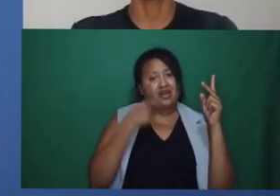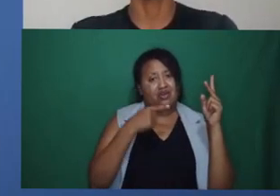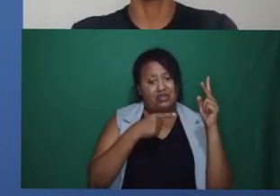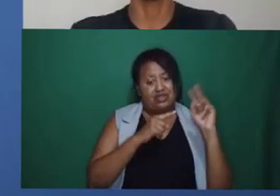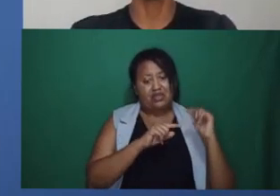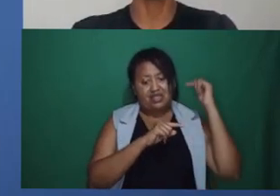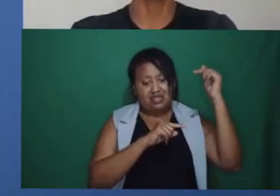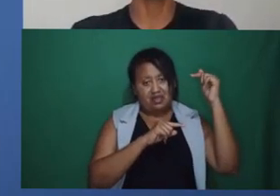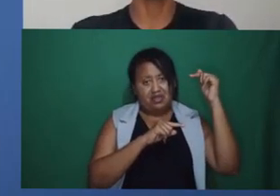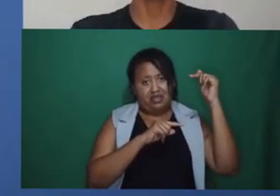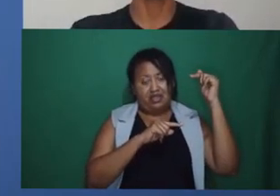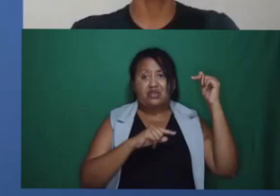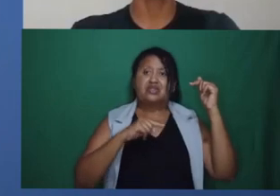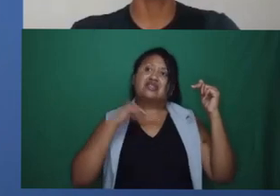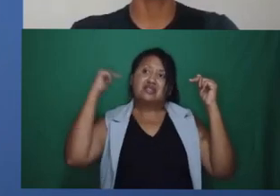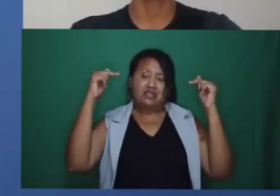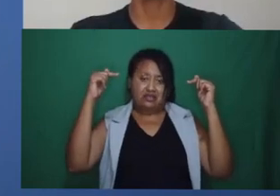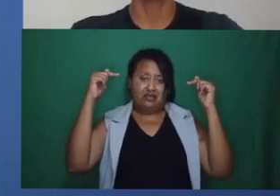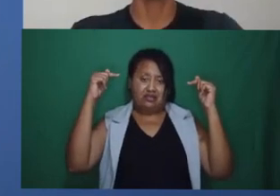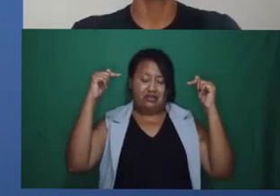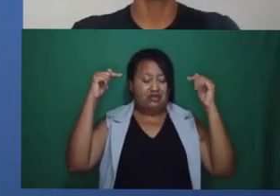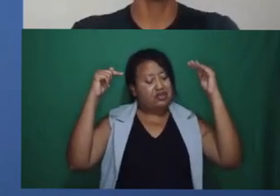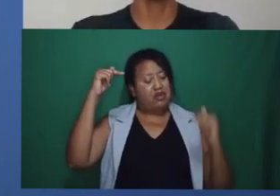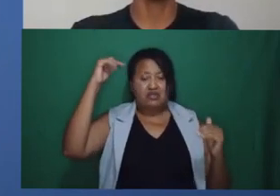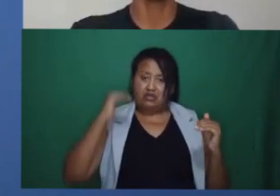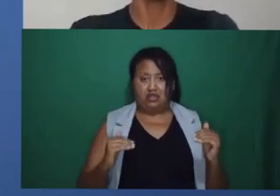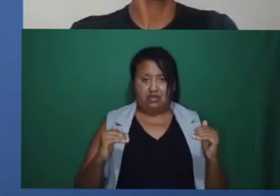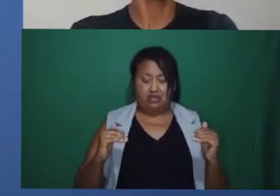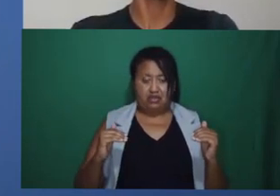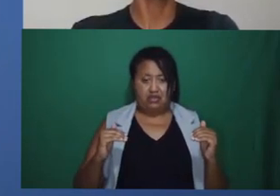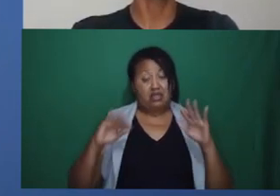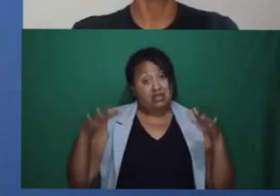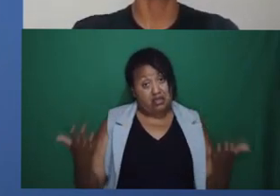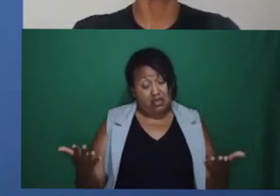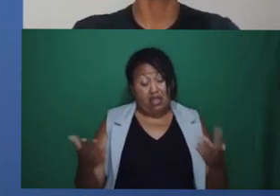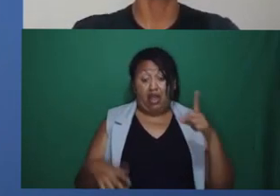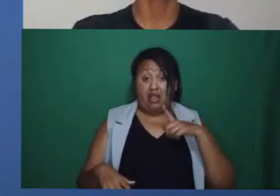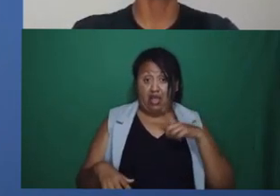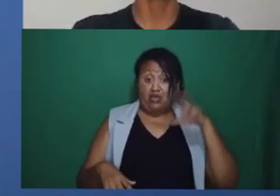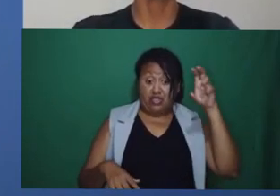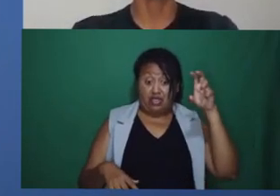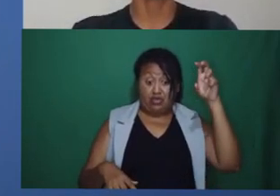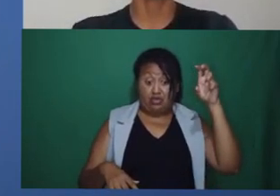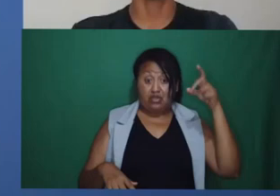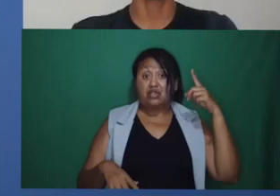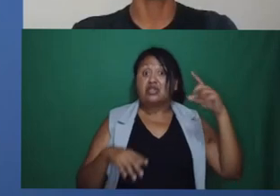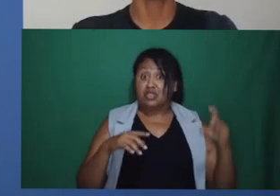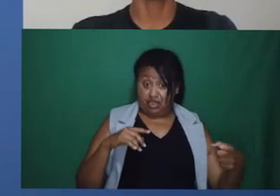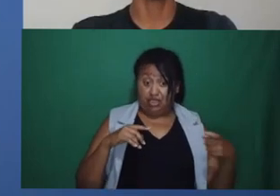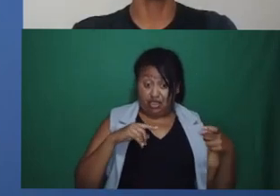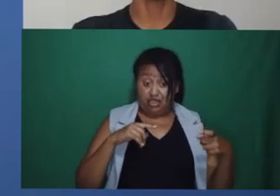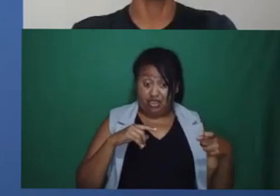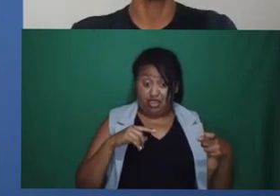em cima o de cima com de cima e ele baixo ficou por debaixo sendo assim eu tenho que x é igual a